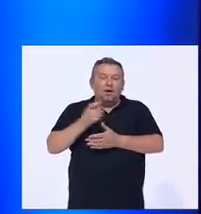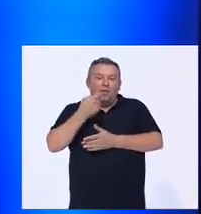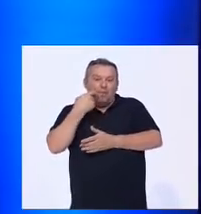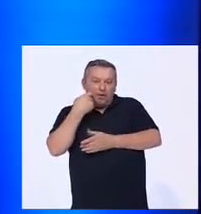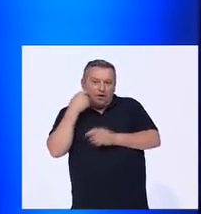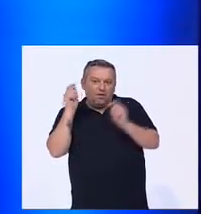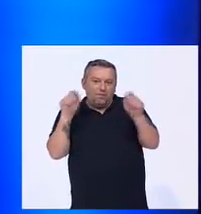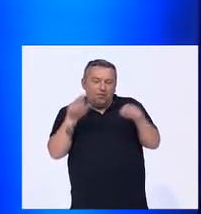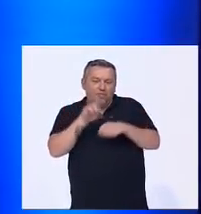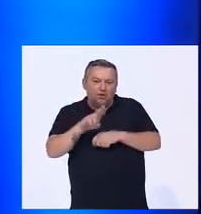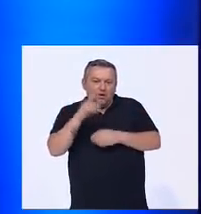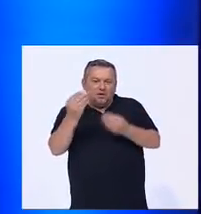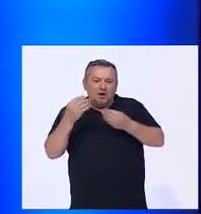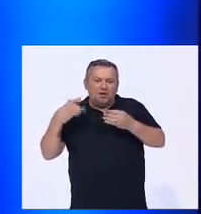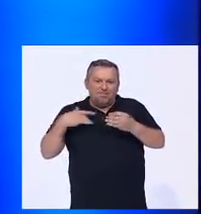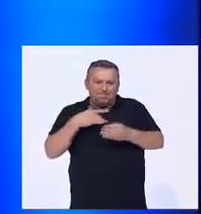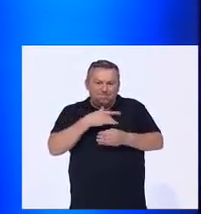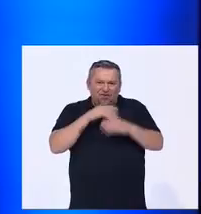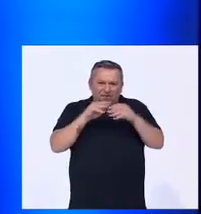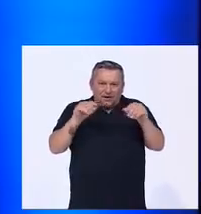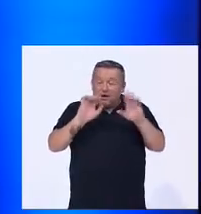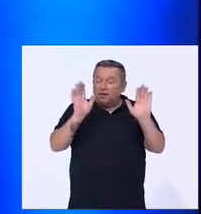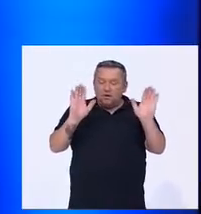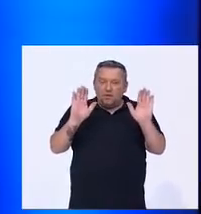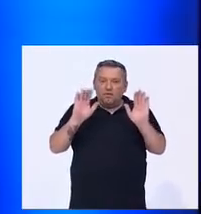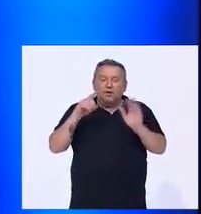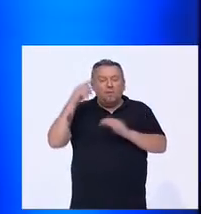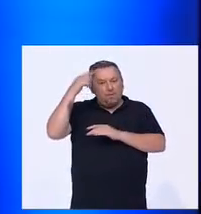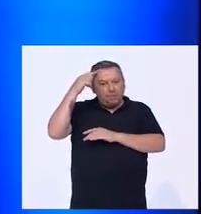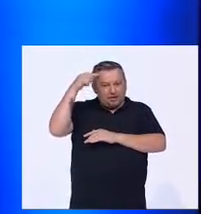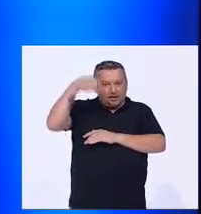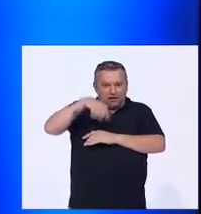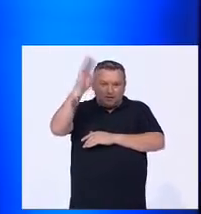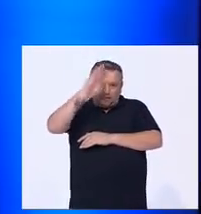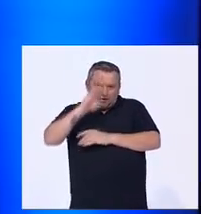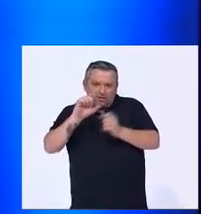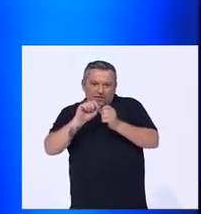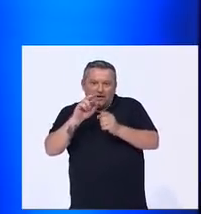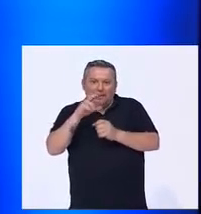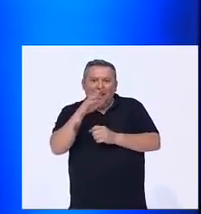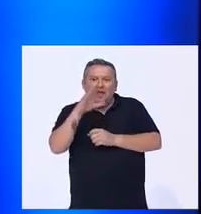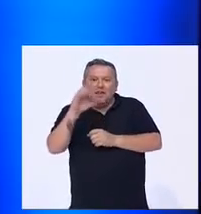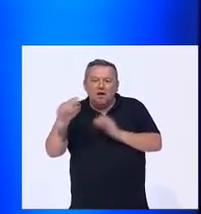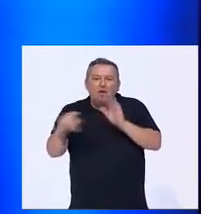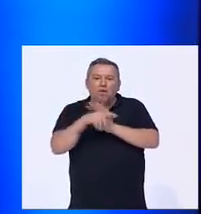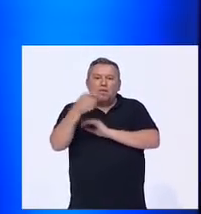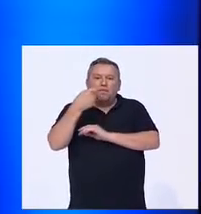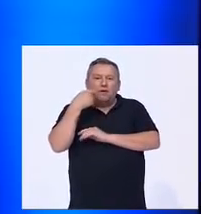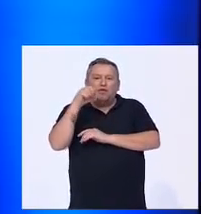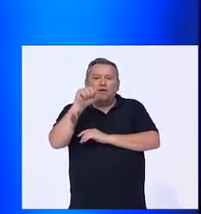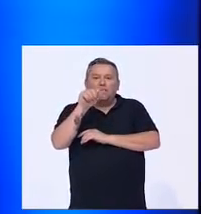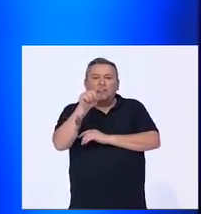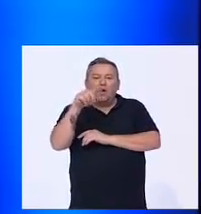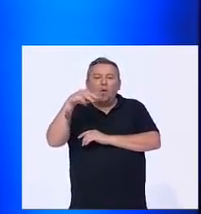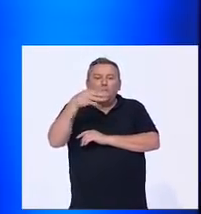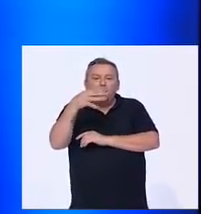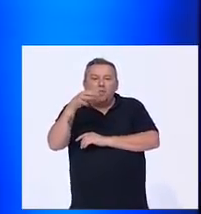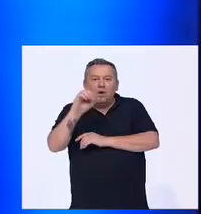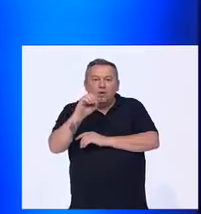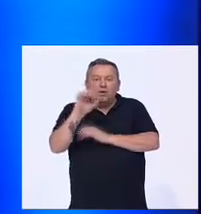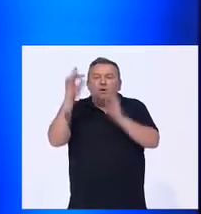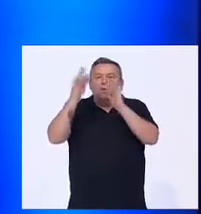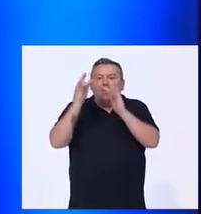criar problemas de saúde. Então, a Noruega está importando. Imagine o grau de segurança alimentar que esse produto, feito no Brasil, é exportado para a Europa